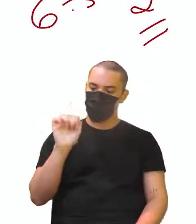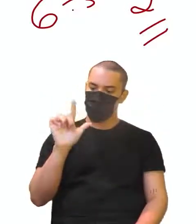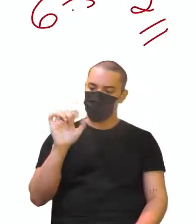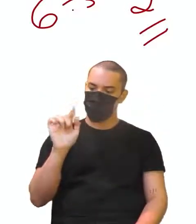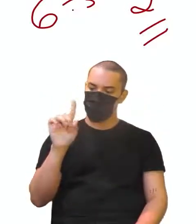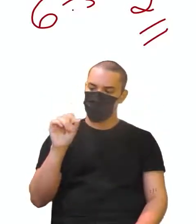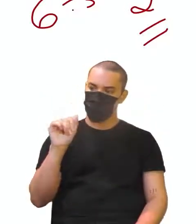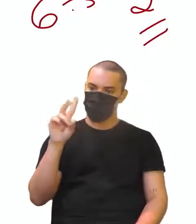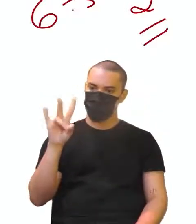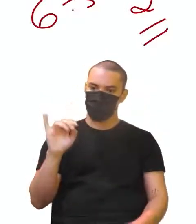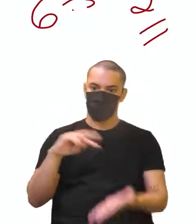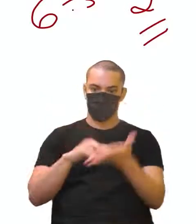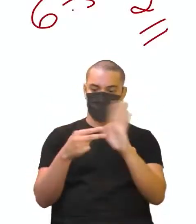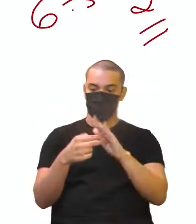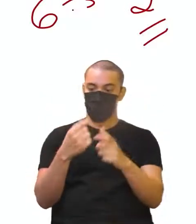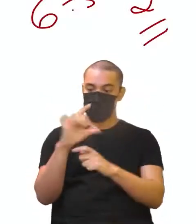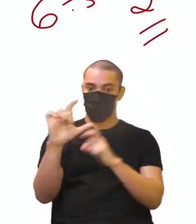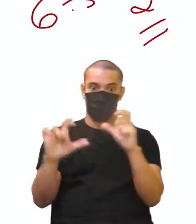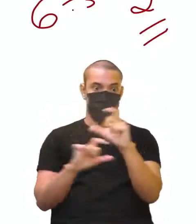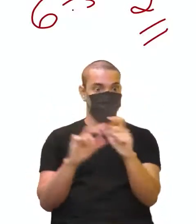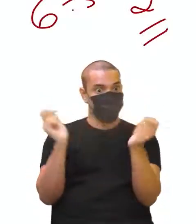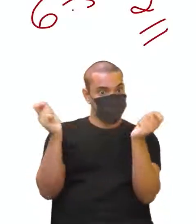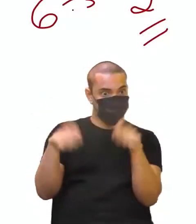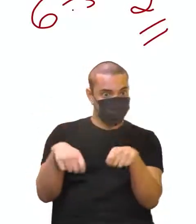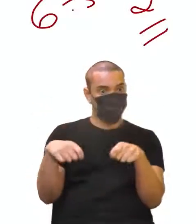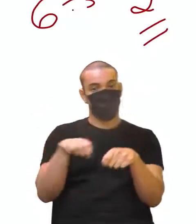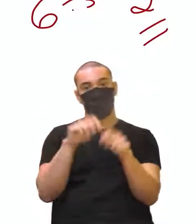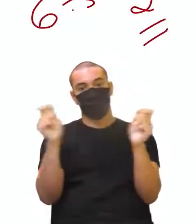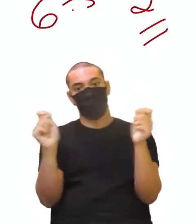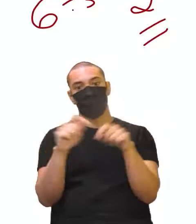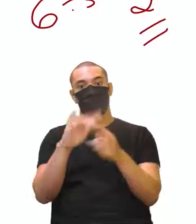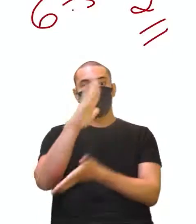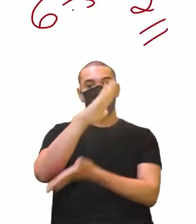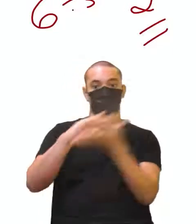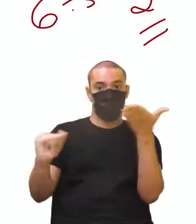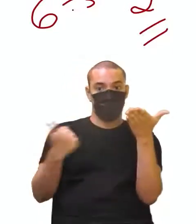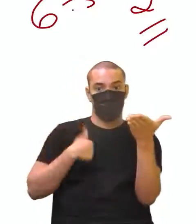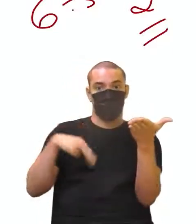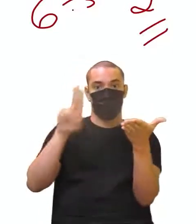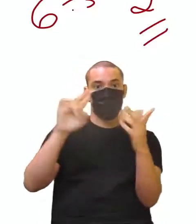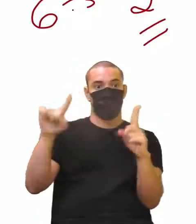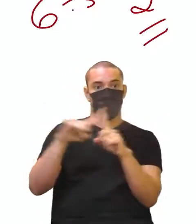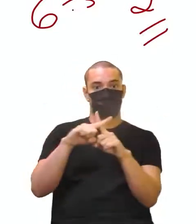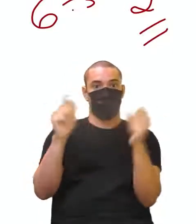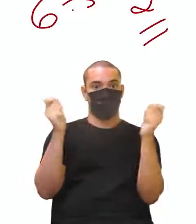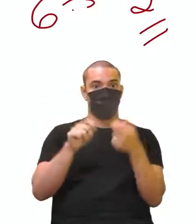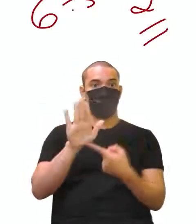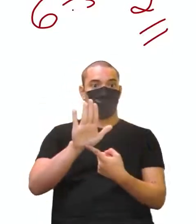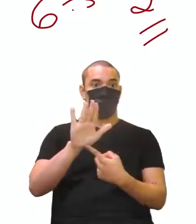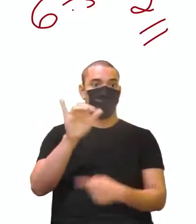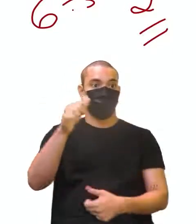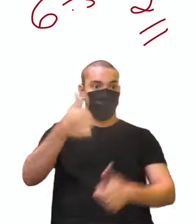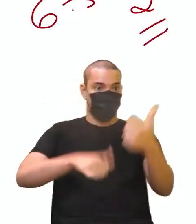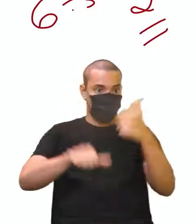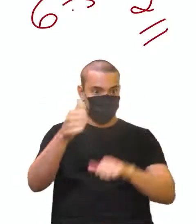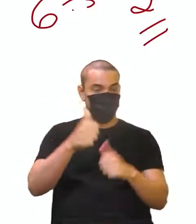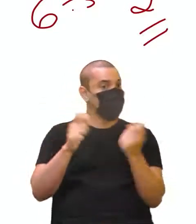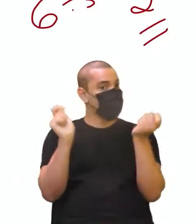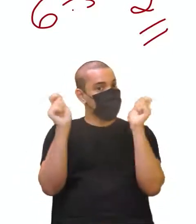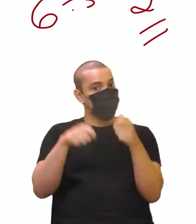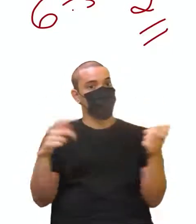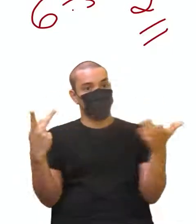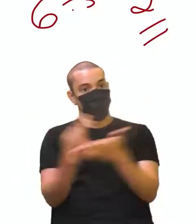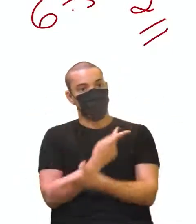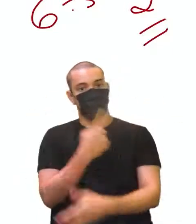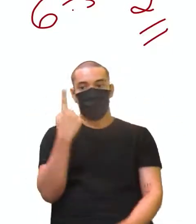ou, esses eventos excluem os outros. E eu uso a adição para verificar a proporção que esses eventos podem acontecer